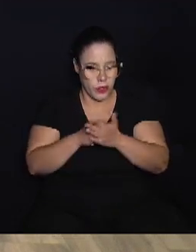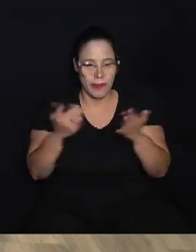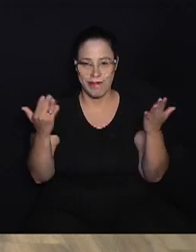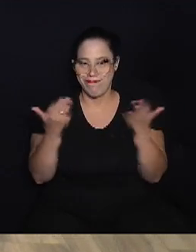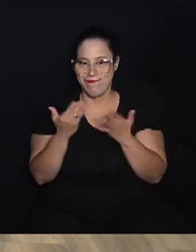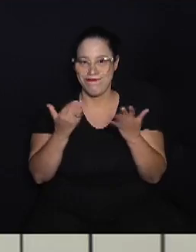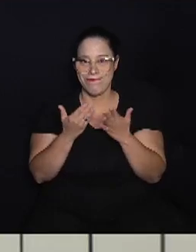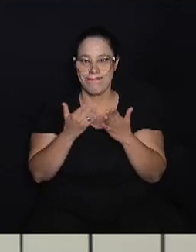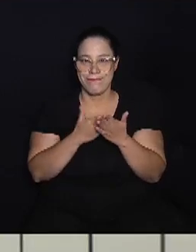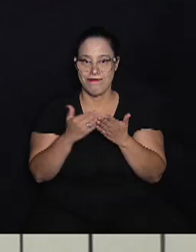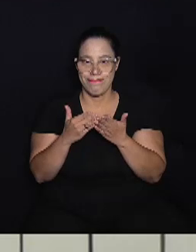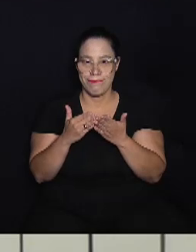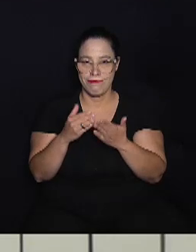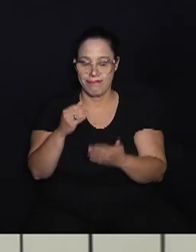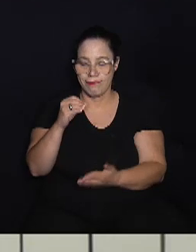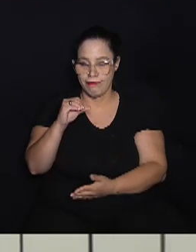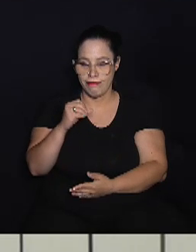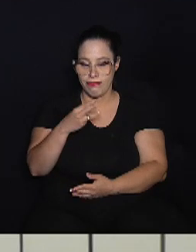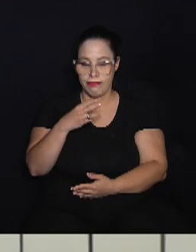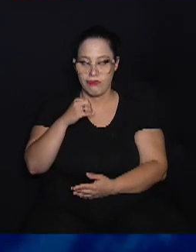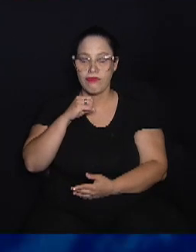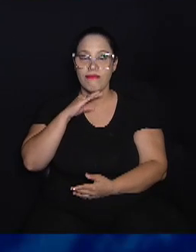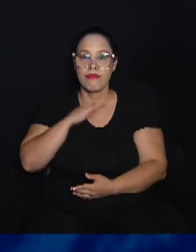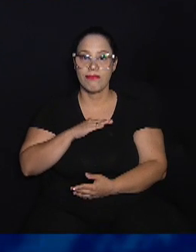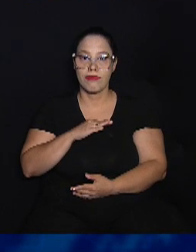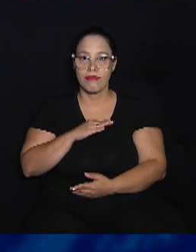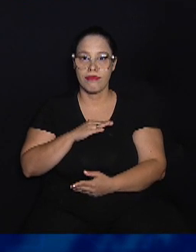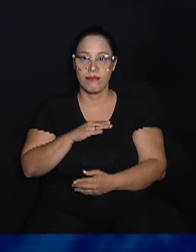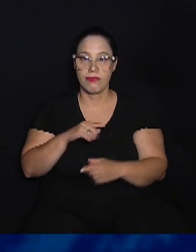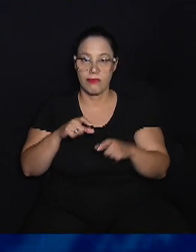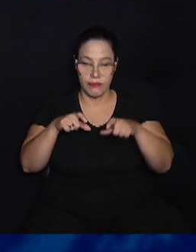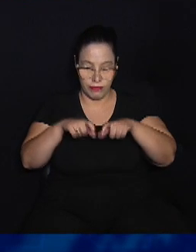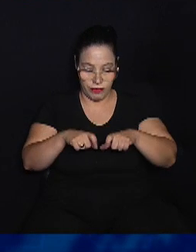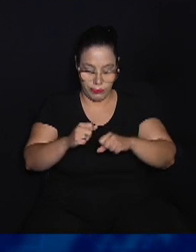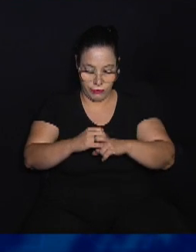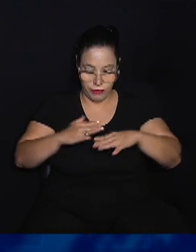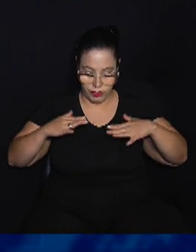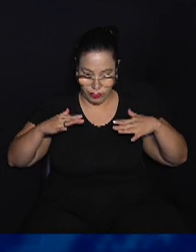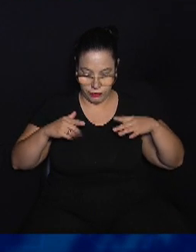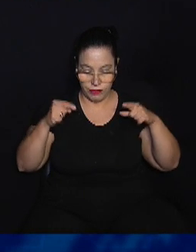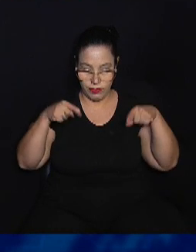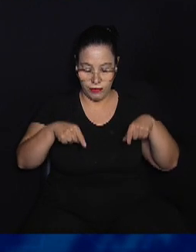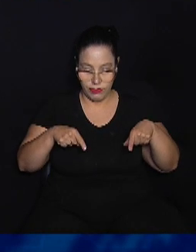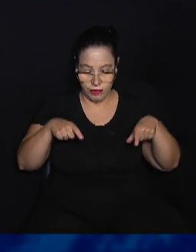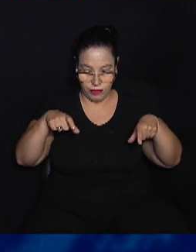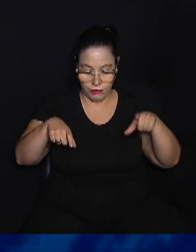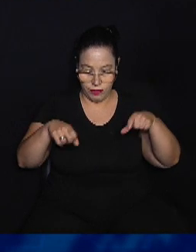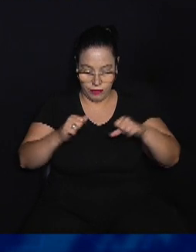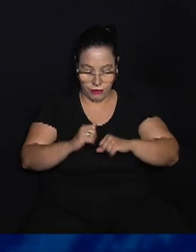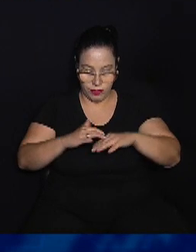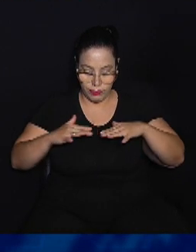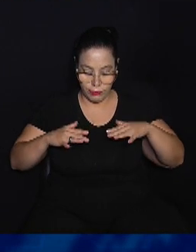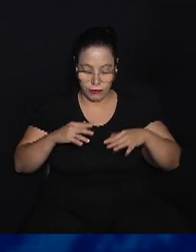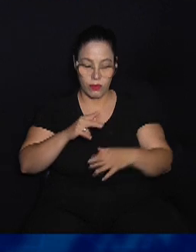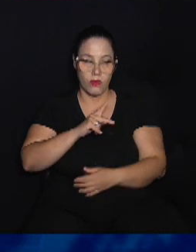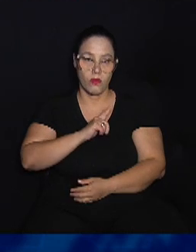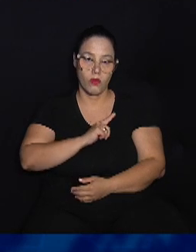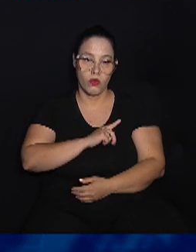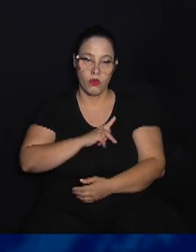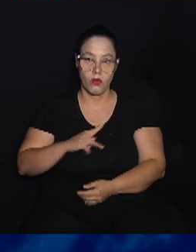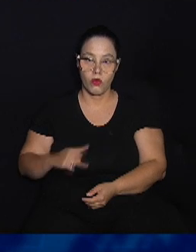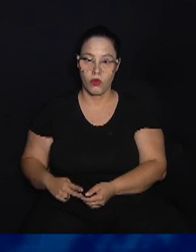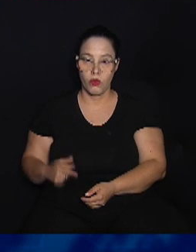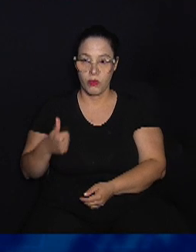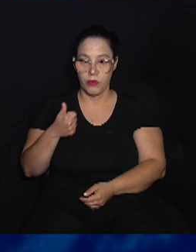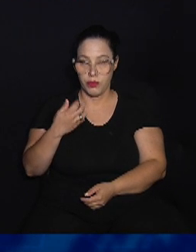a partir das 9h30 da noite, no estádio Moisés Lucarelli, aqui em Campinas. A Macaca está em